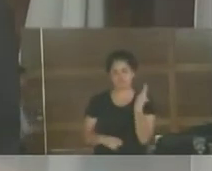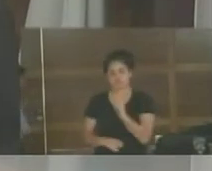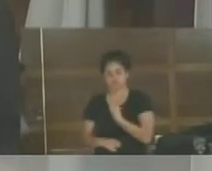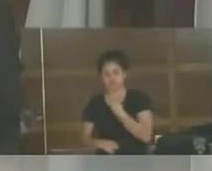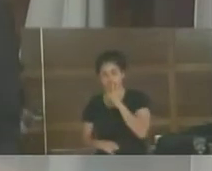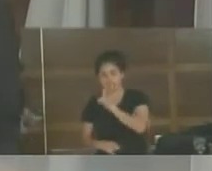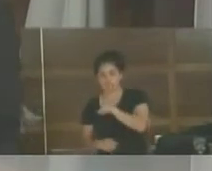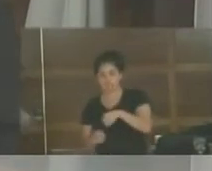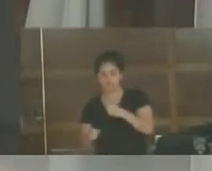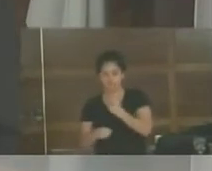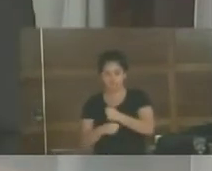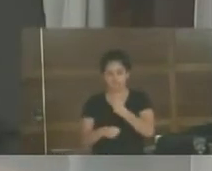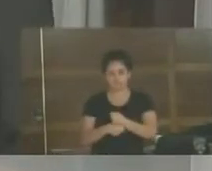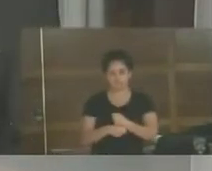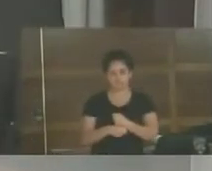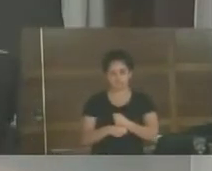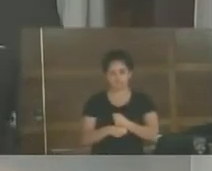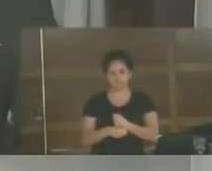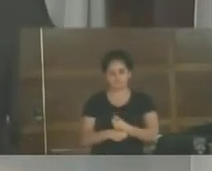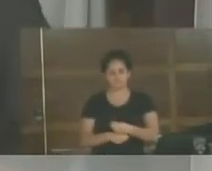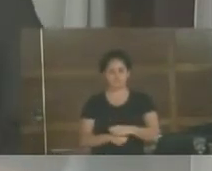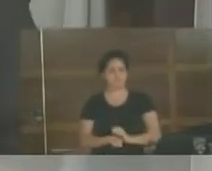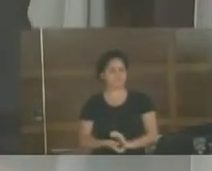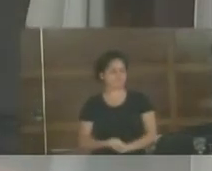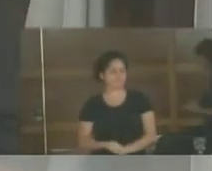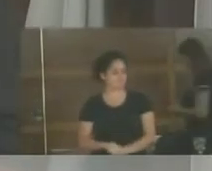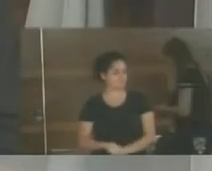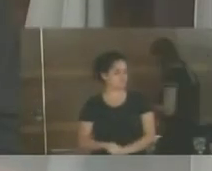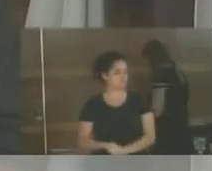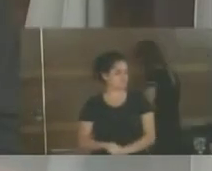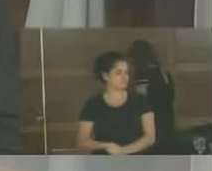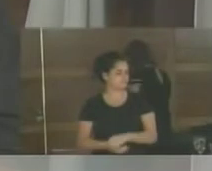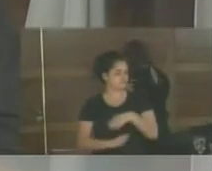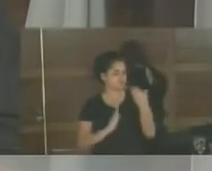obra de Garatucaia ao Parque Mambucaba.